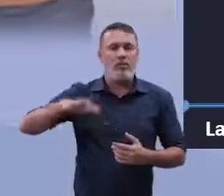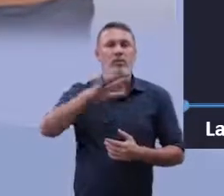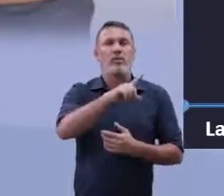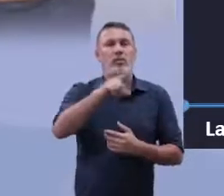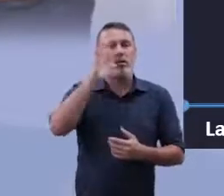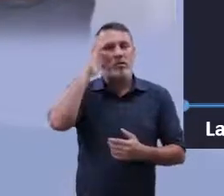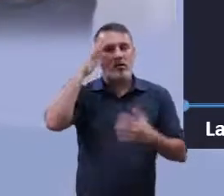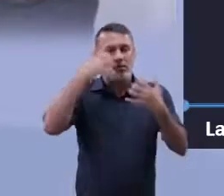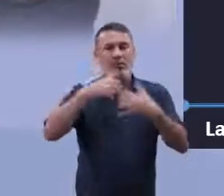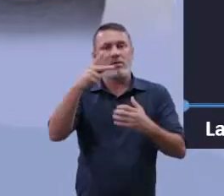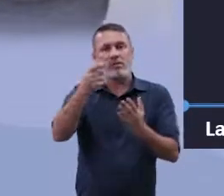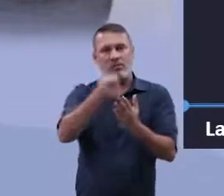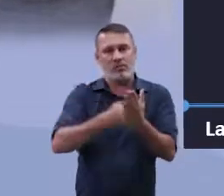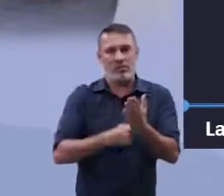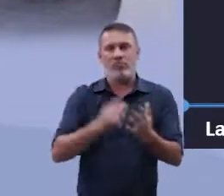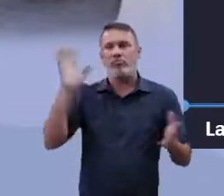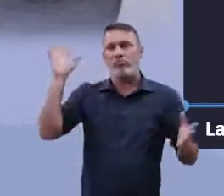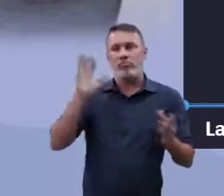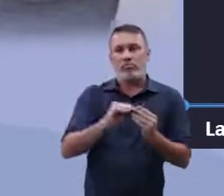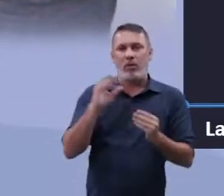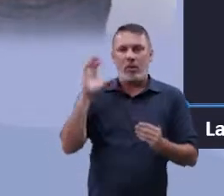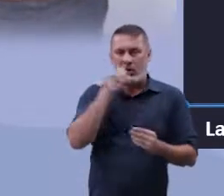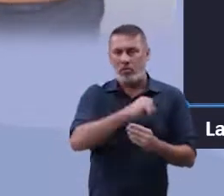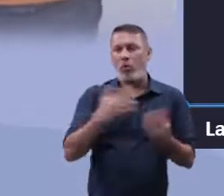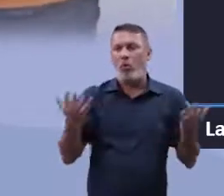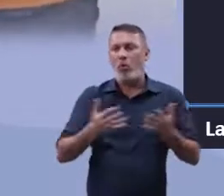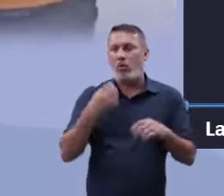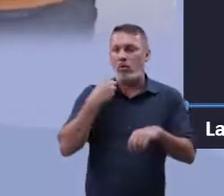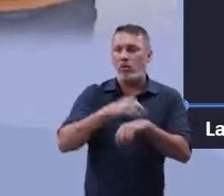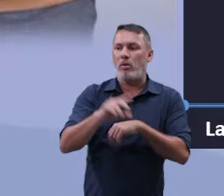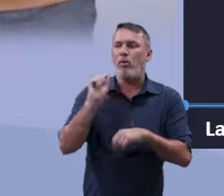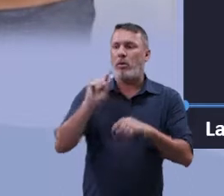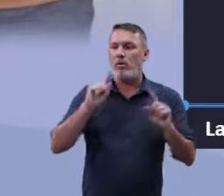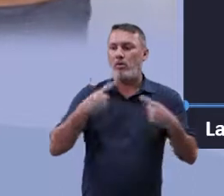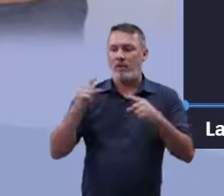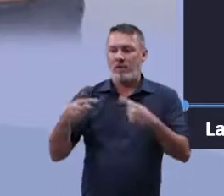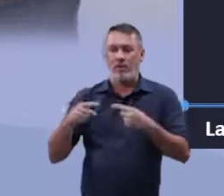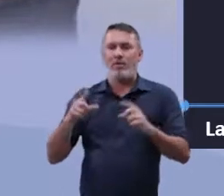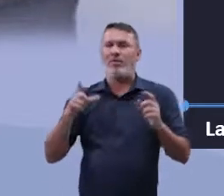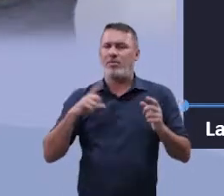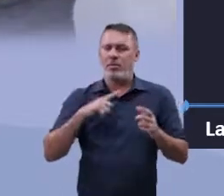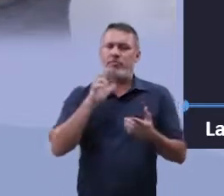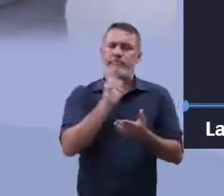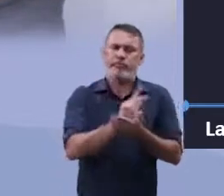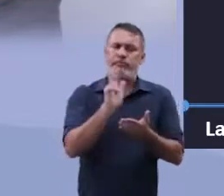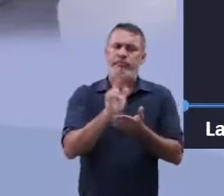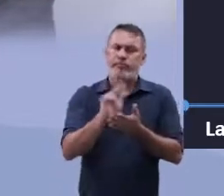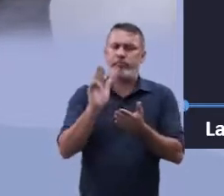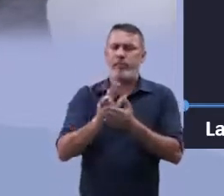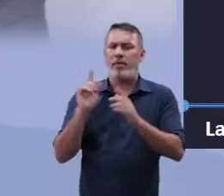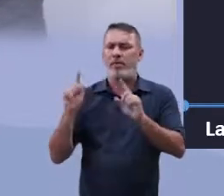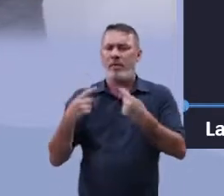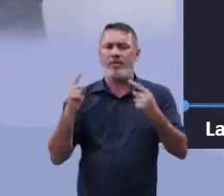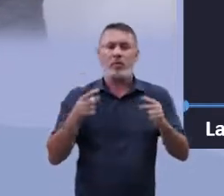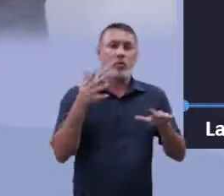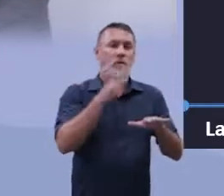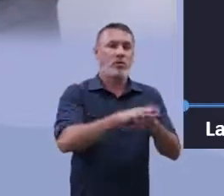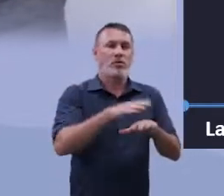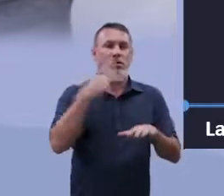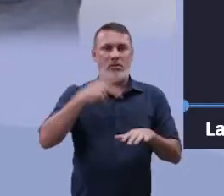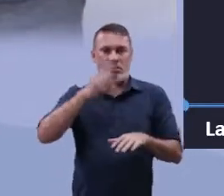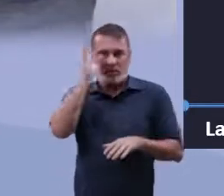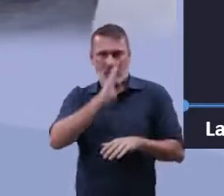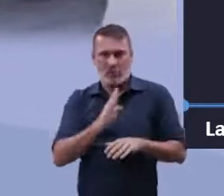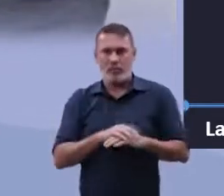na sua redação. Então, meus alunos, só para recapitular, hoje nós falamos um pouquinho sobre os desafios, são vários desafios da inclusão